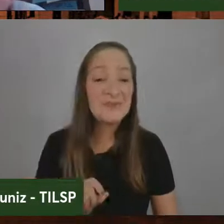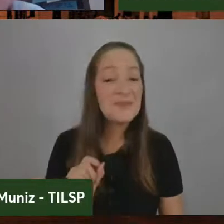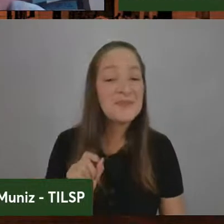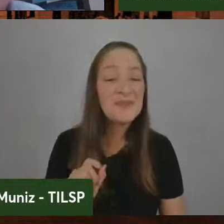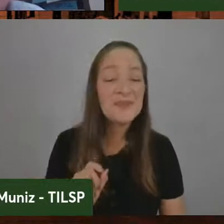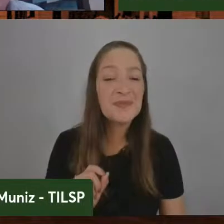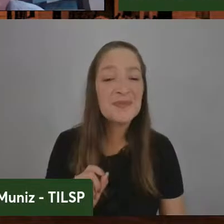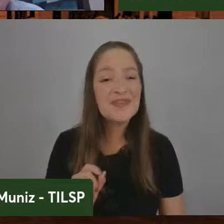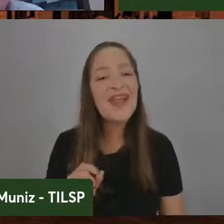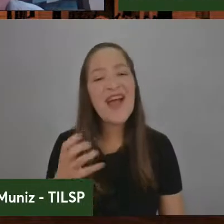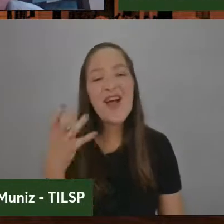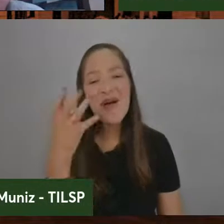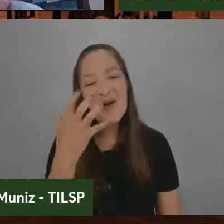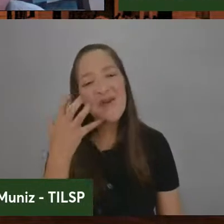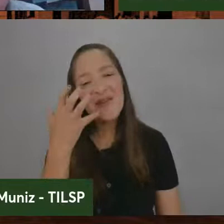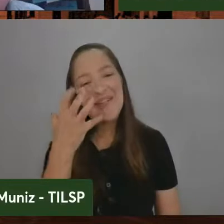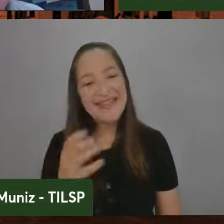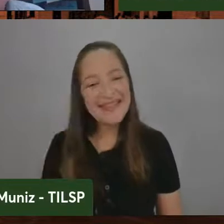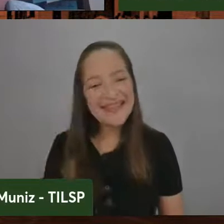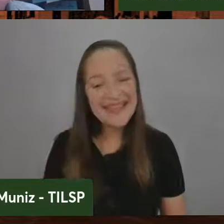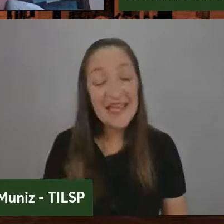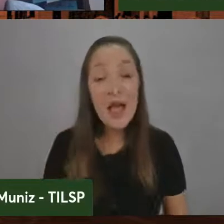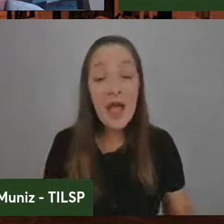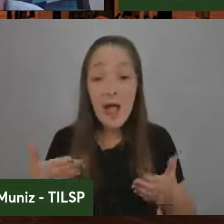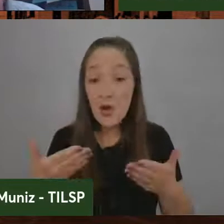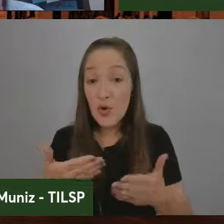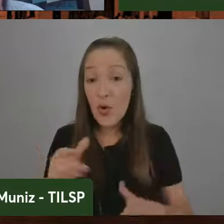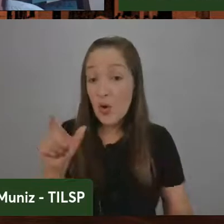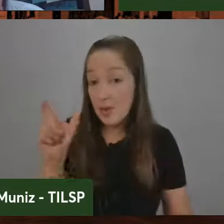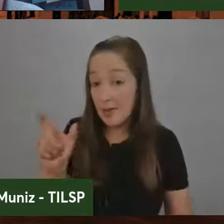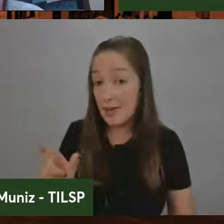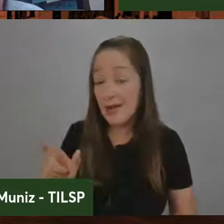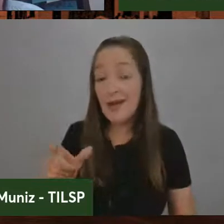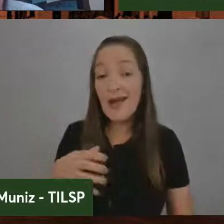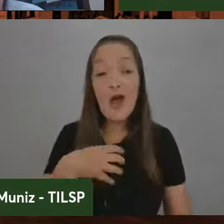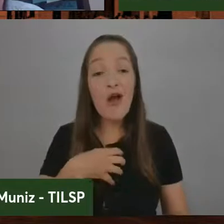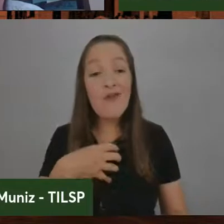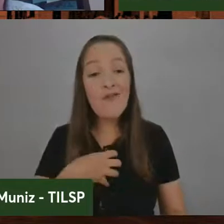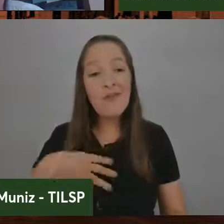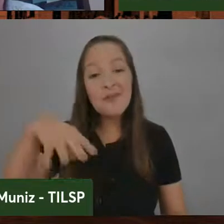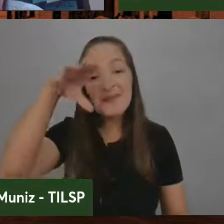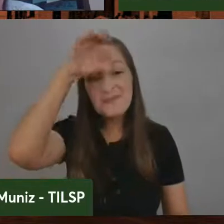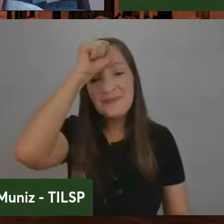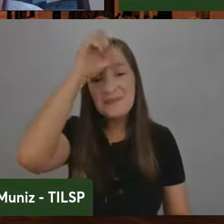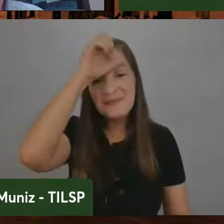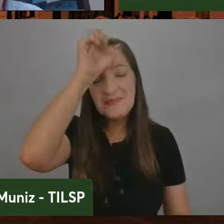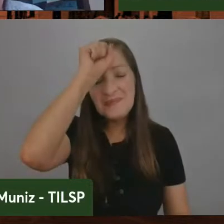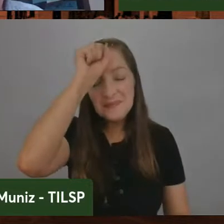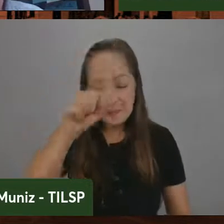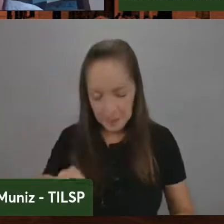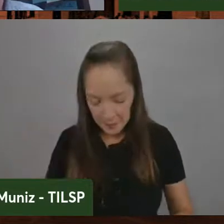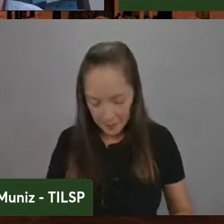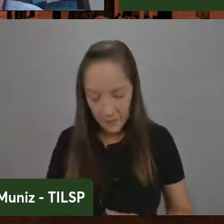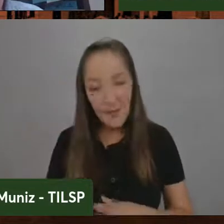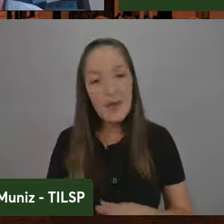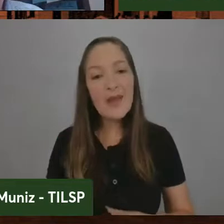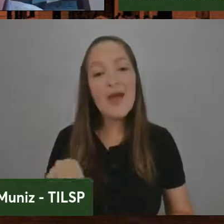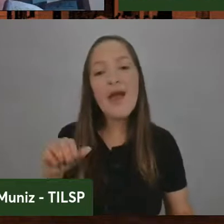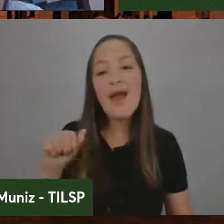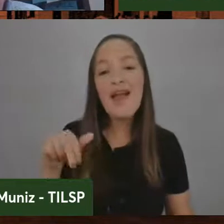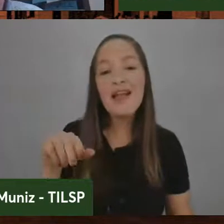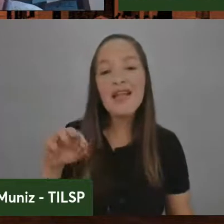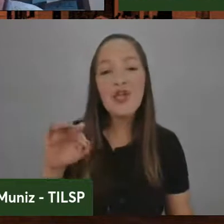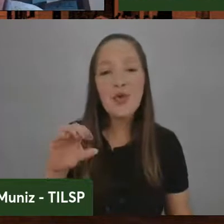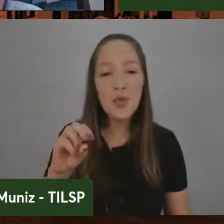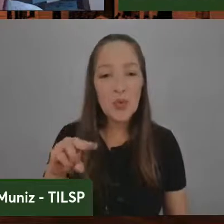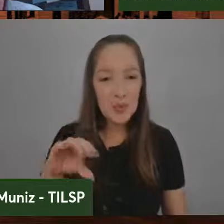do romance, né? Quer dizer, agora, ele é uma forma de aprendizagem, como disse o Antônio Cândido. O